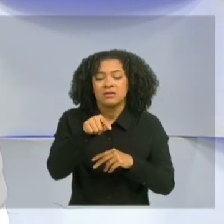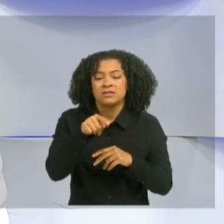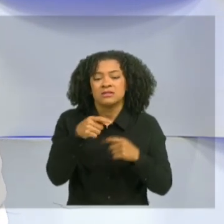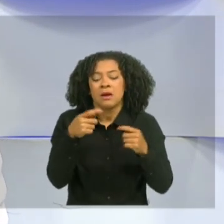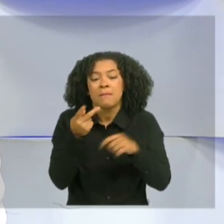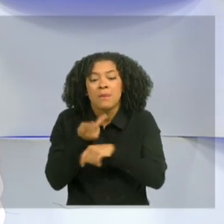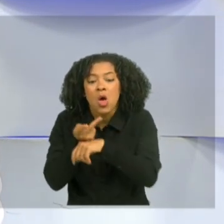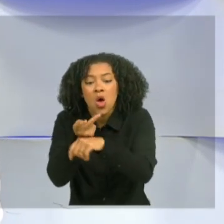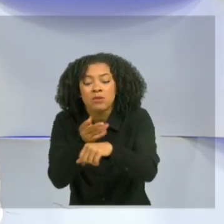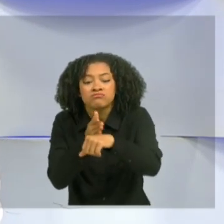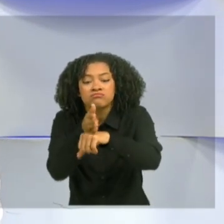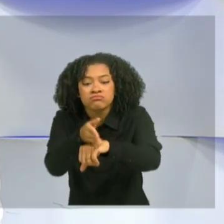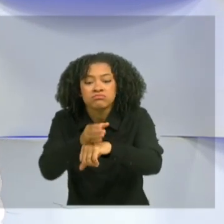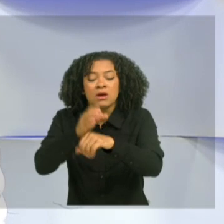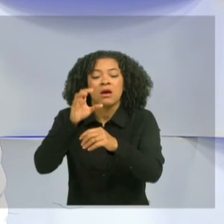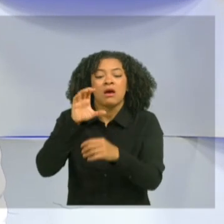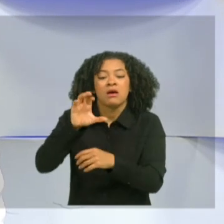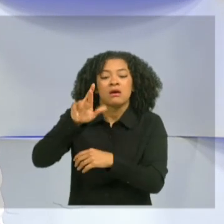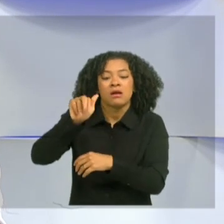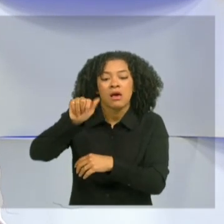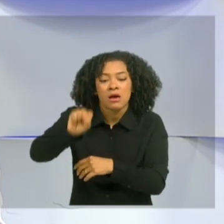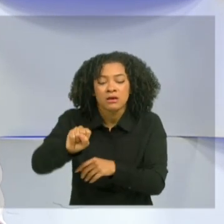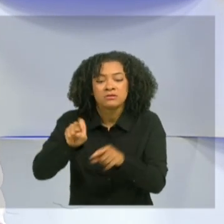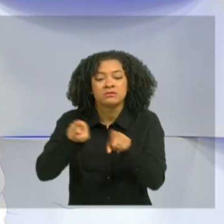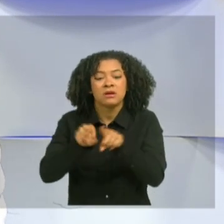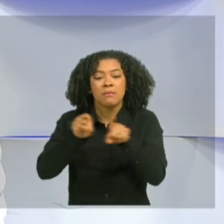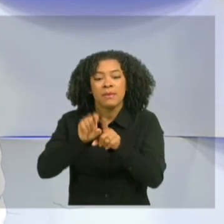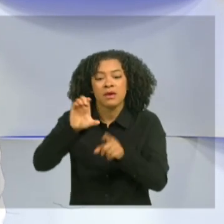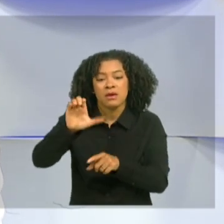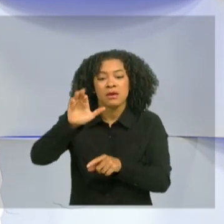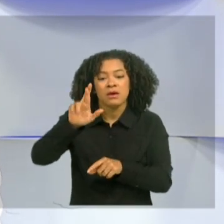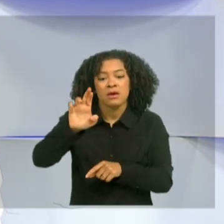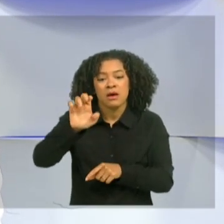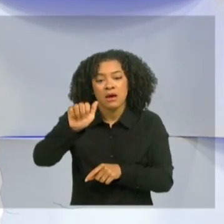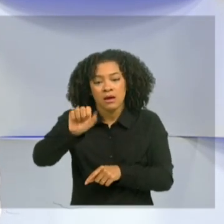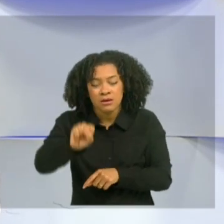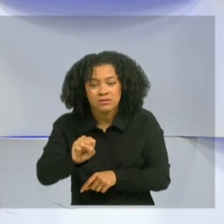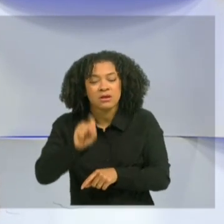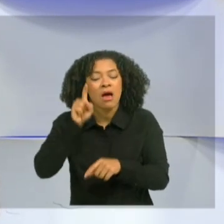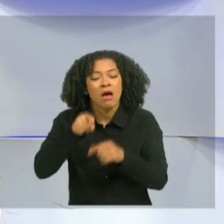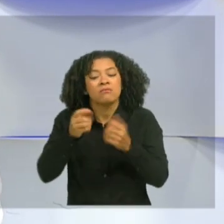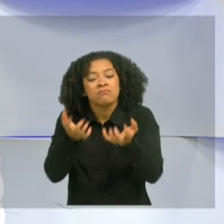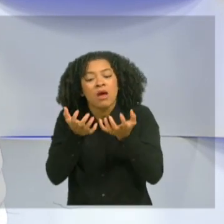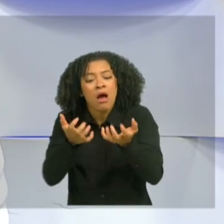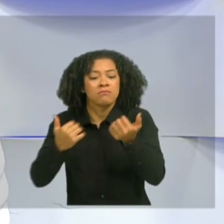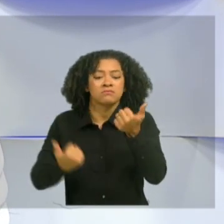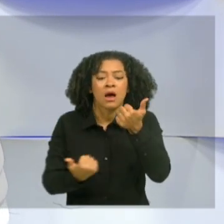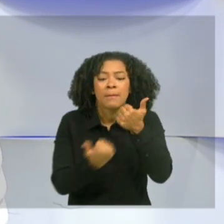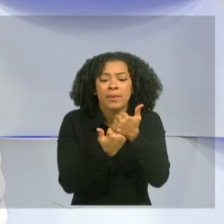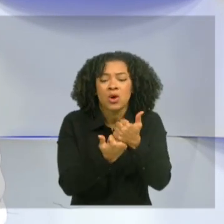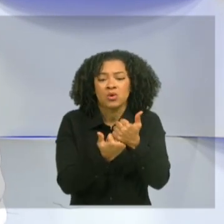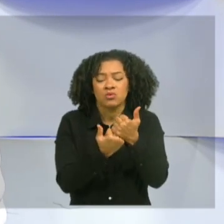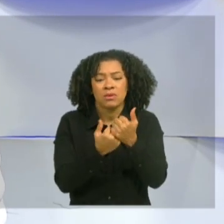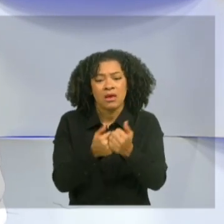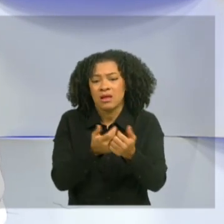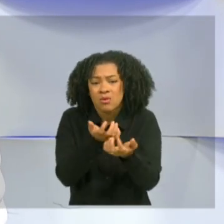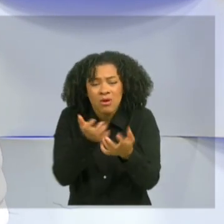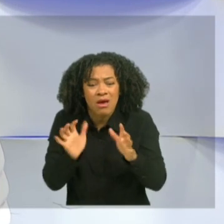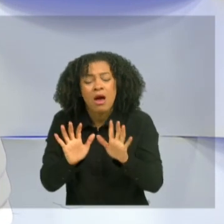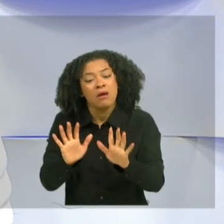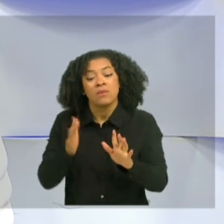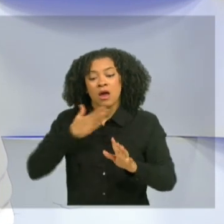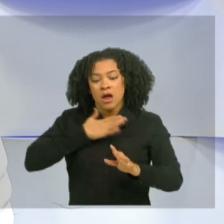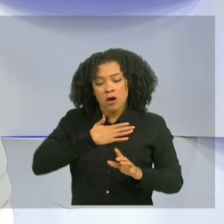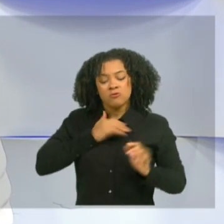os crais os creias e que não t o apoio para a proteção social da assistência E isso quer dizer o quê eu e Geraldo